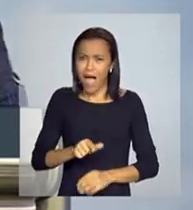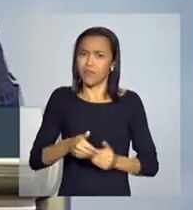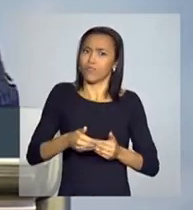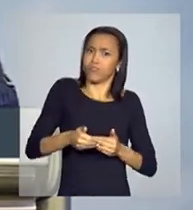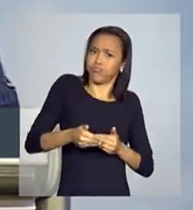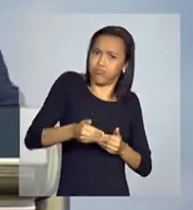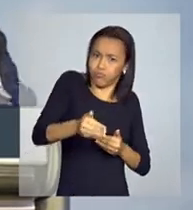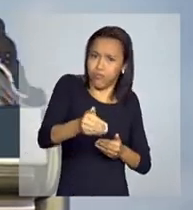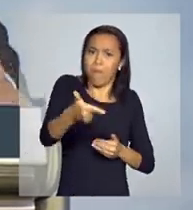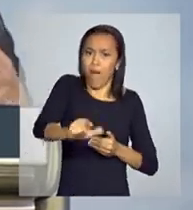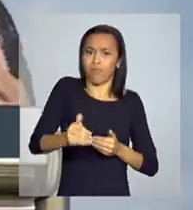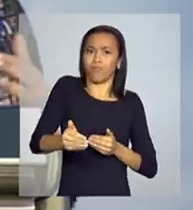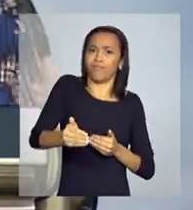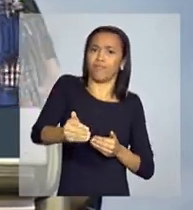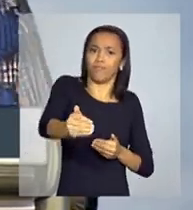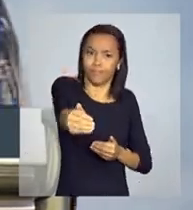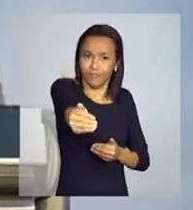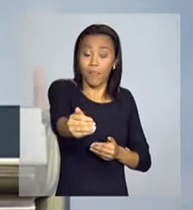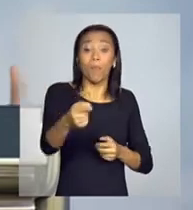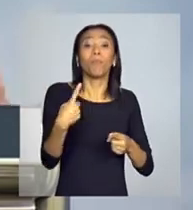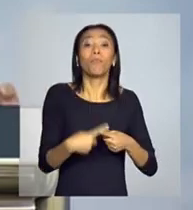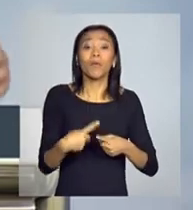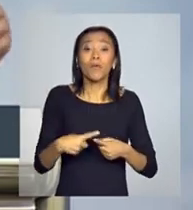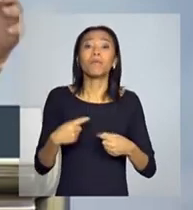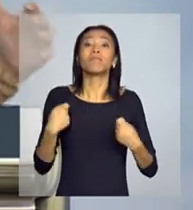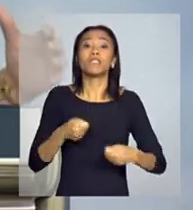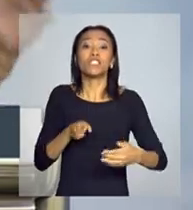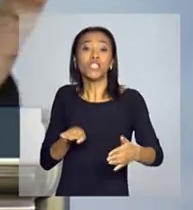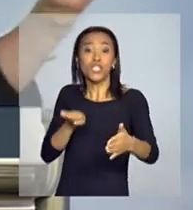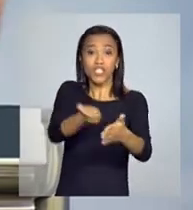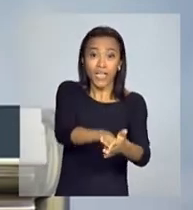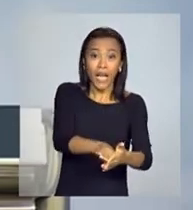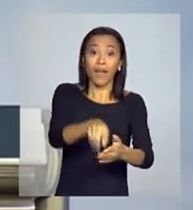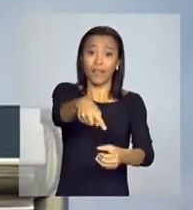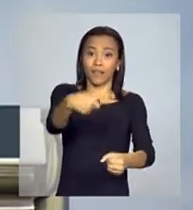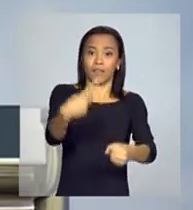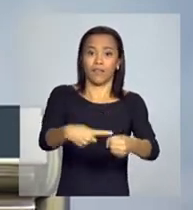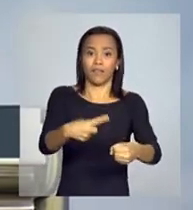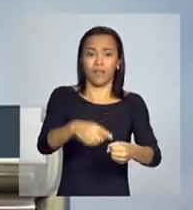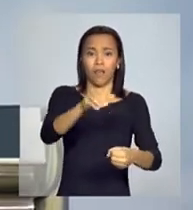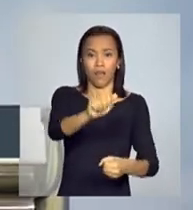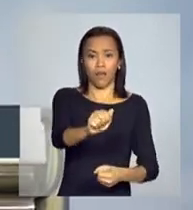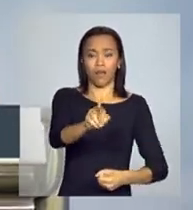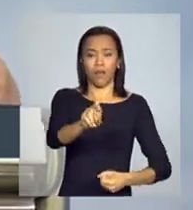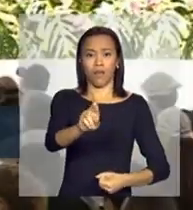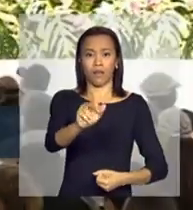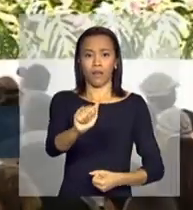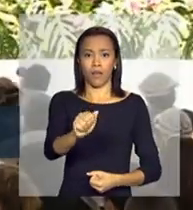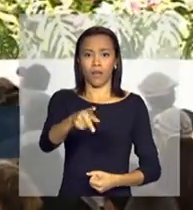maior, porque ele tem de chegar até Arapiraca.